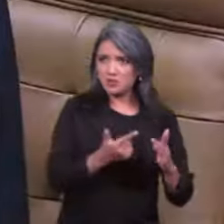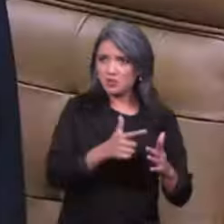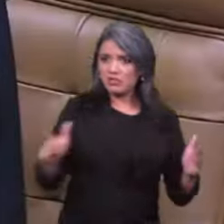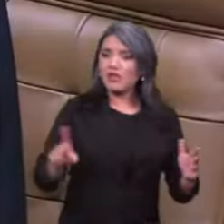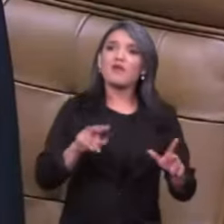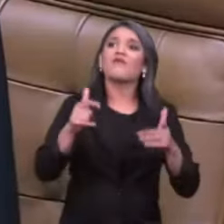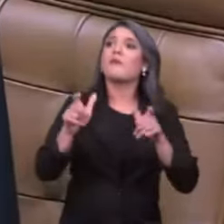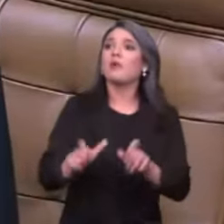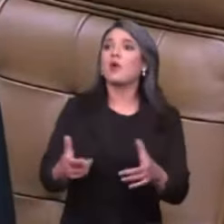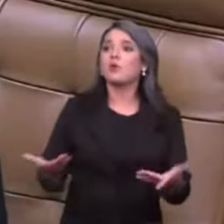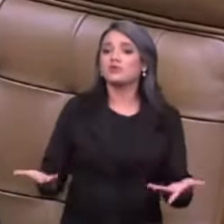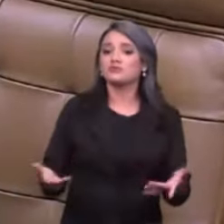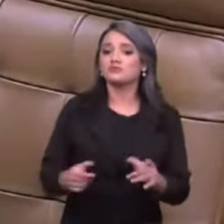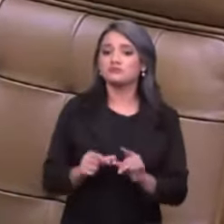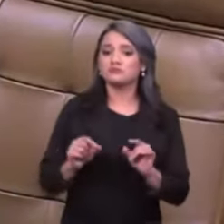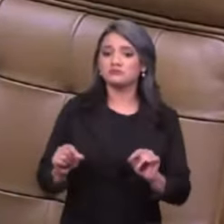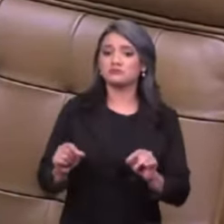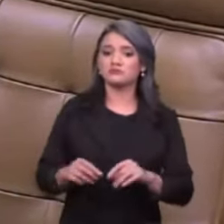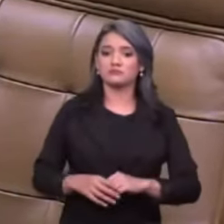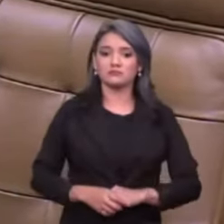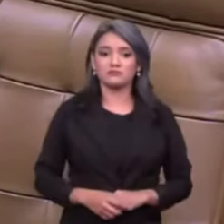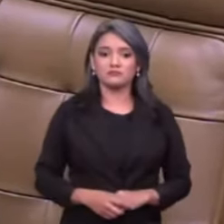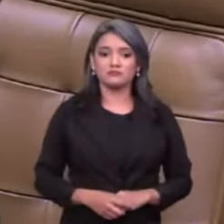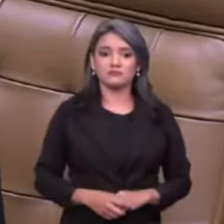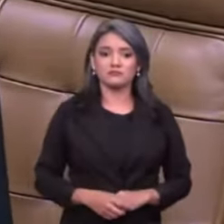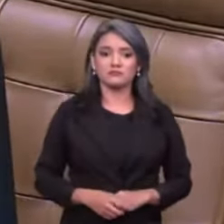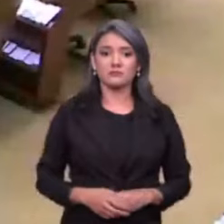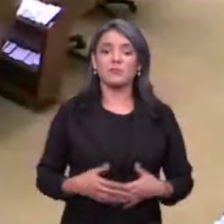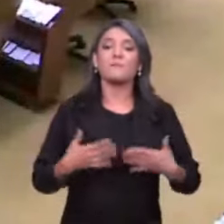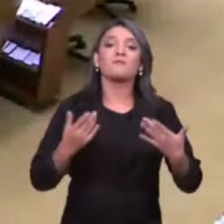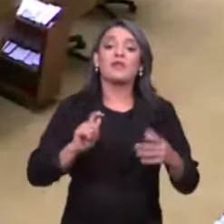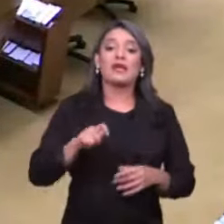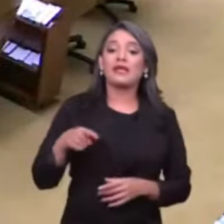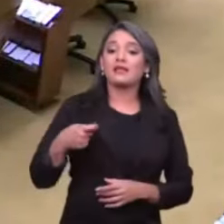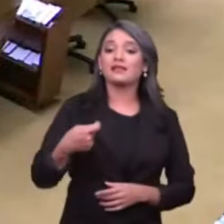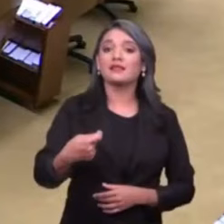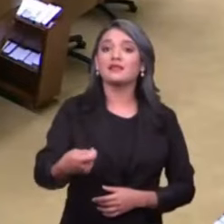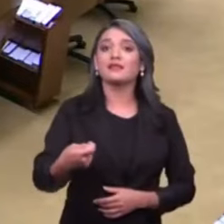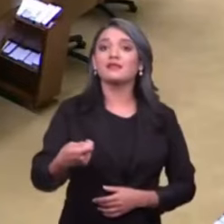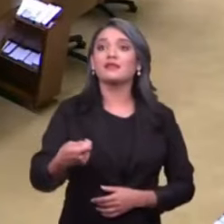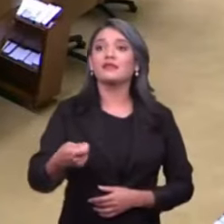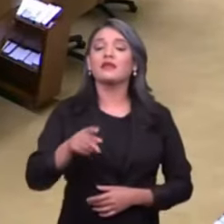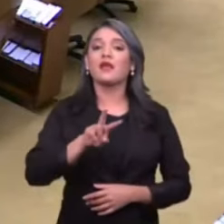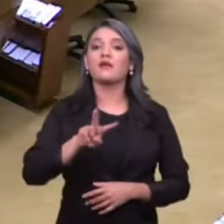Exatamente se diz. Claro que vão continuar. A autoridade administrativa vai cuidar disso.